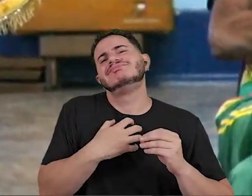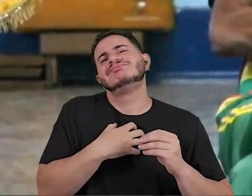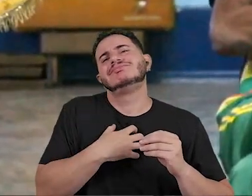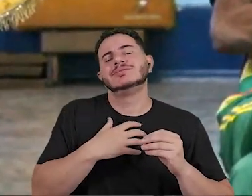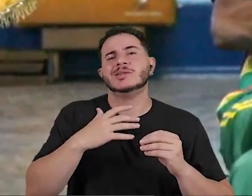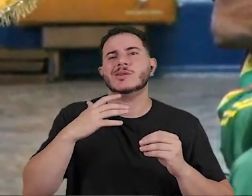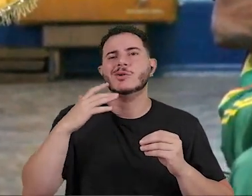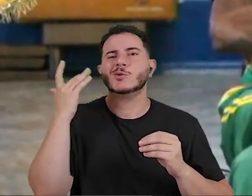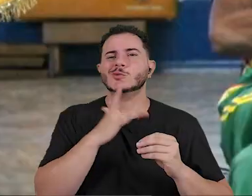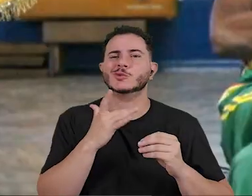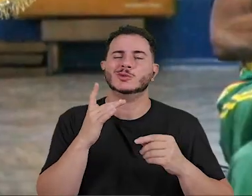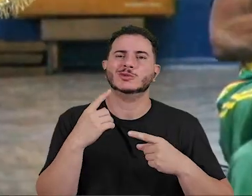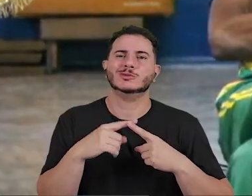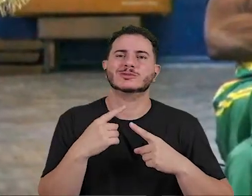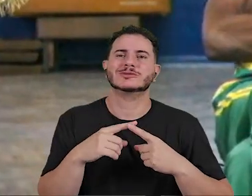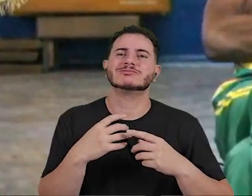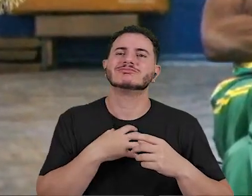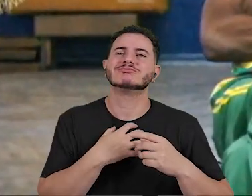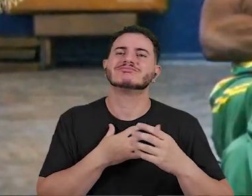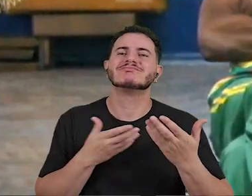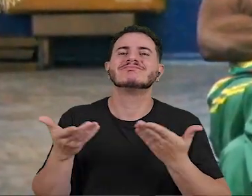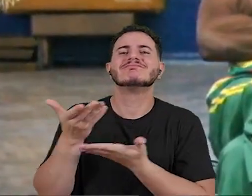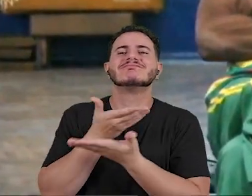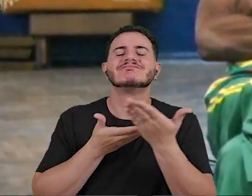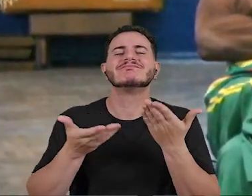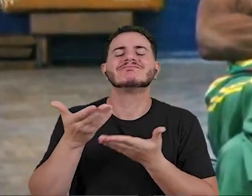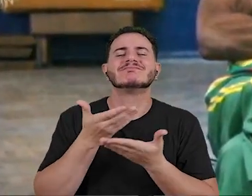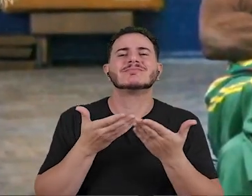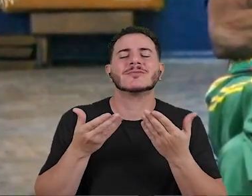porque o que vem acontecendo com Raízes,